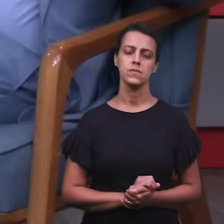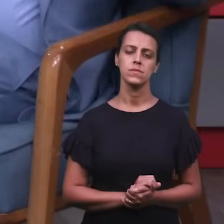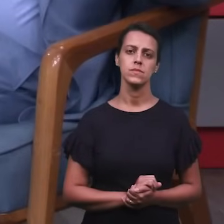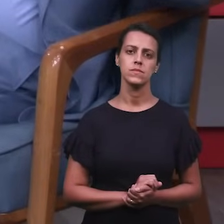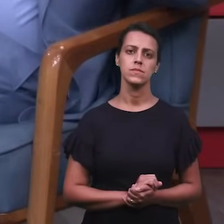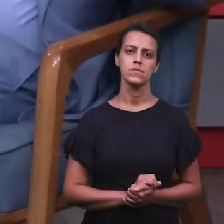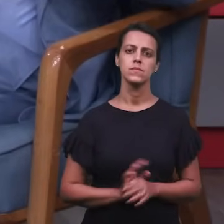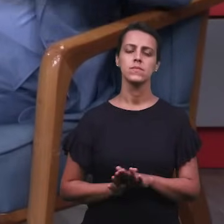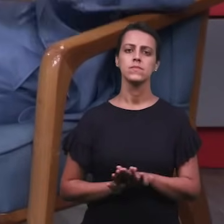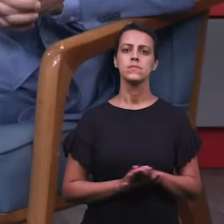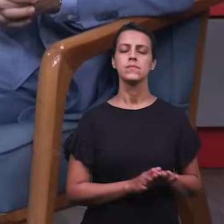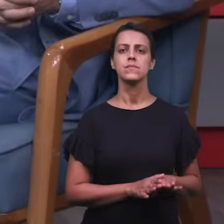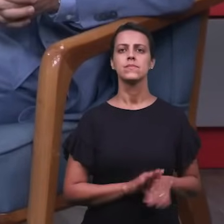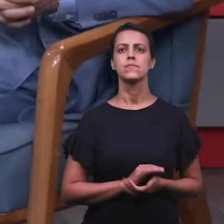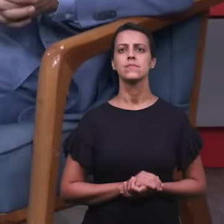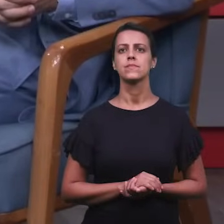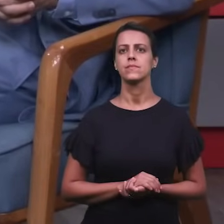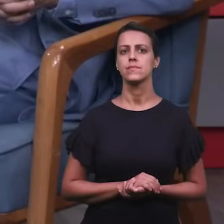Durante